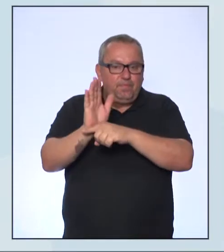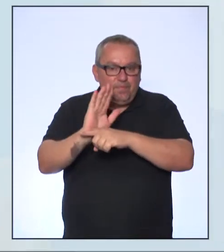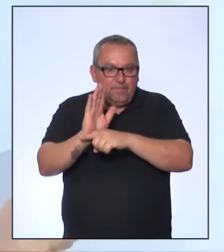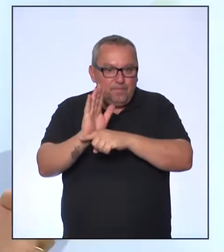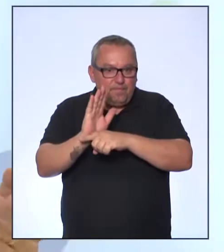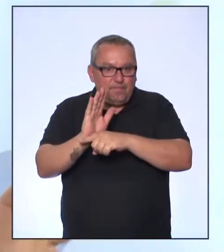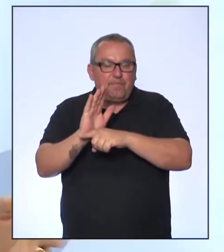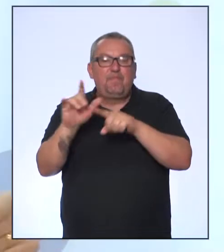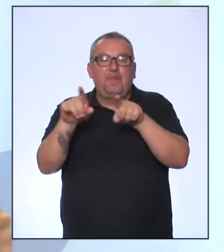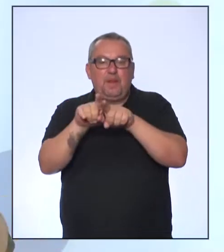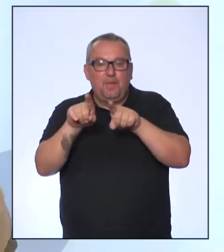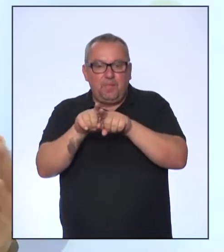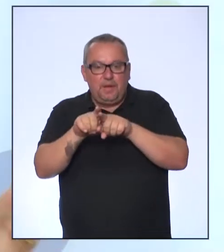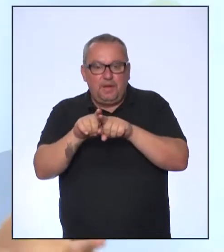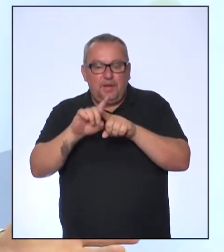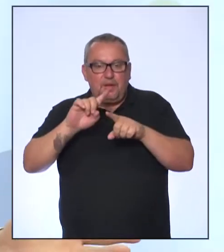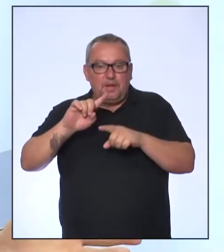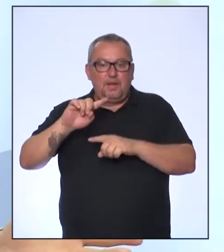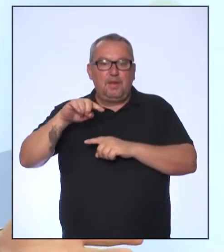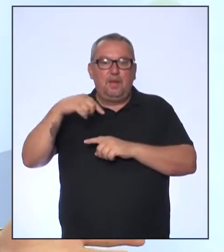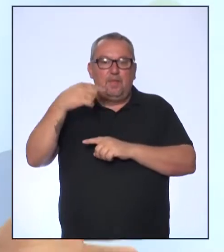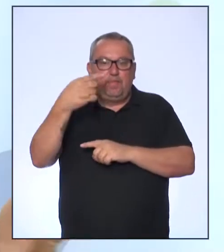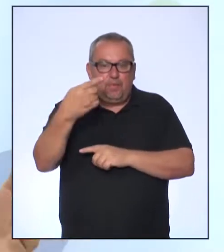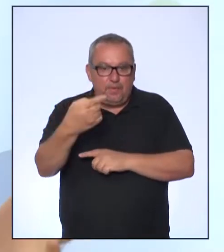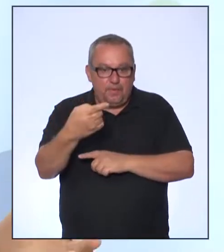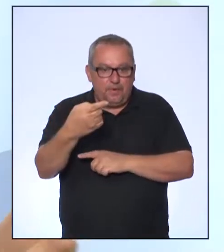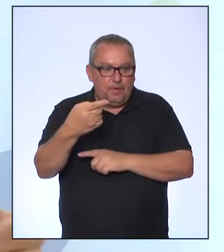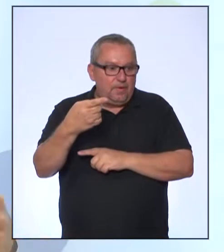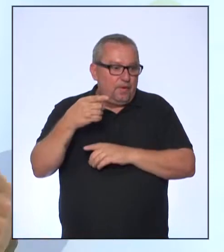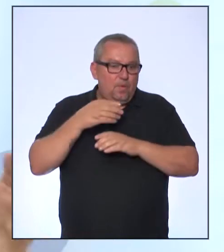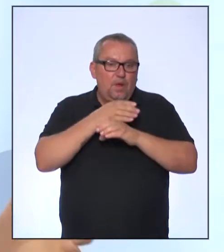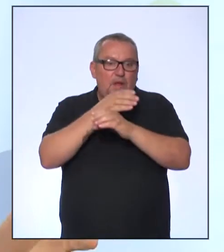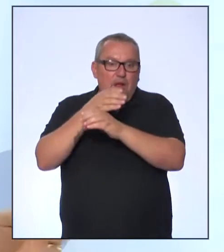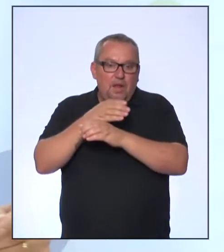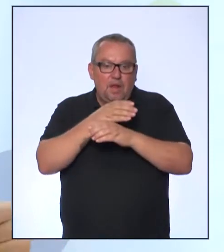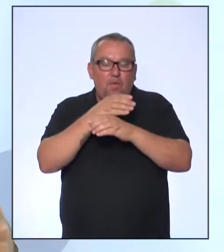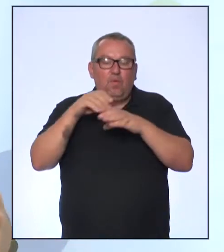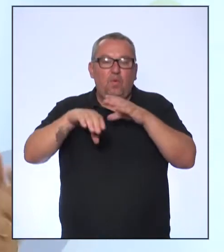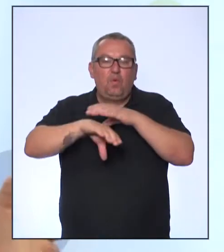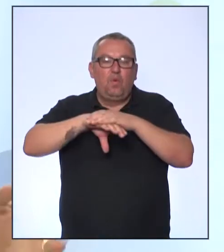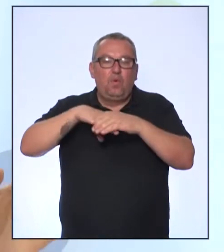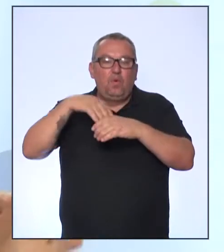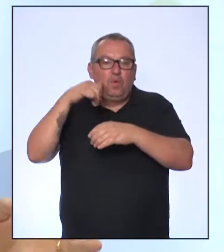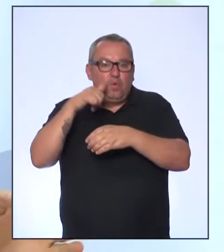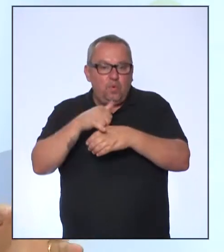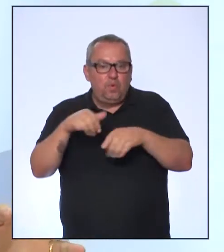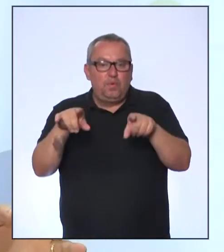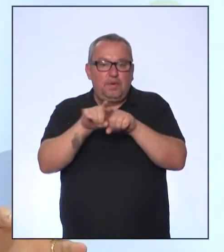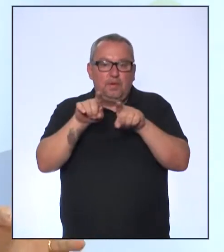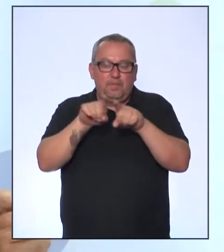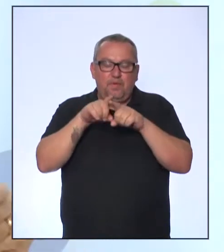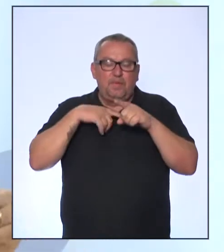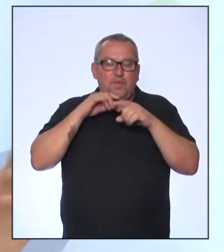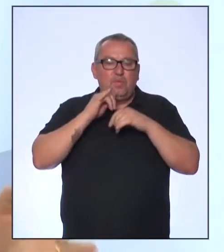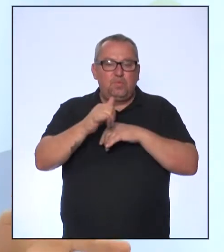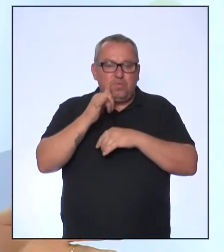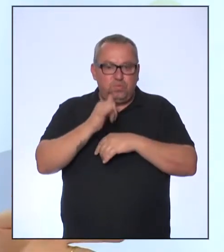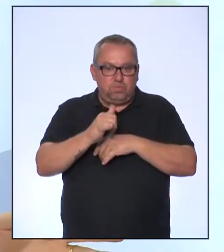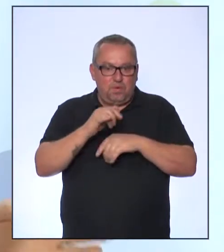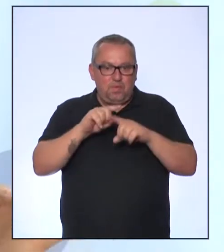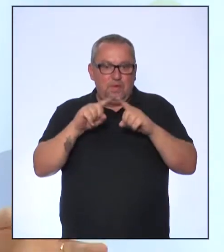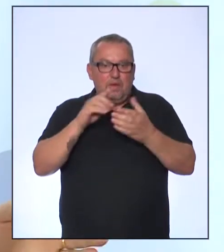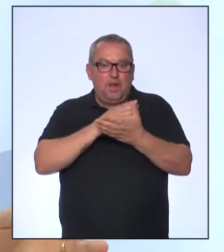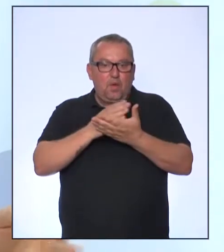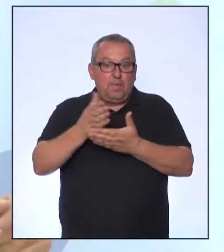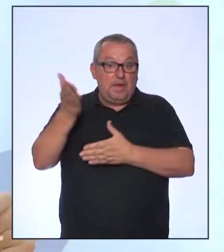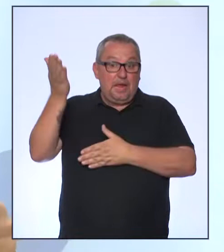contadas posteriormente nos canais de reprodução, lá no YouTube. A gente vai ter vídeos que são narrados dessa forma. Mas elas começam